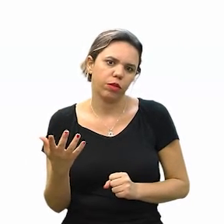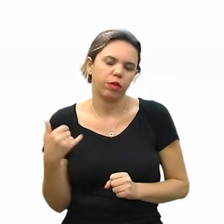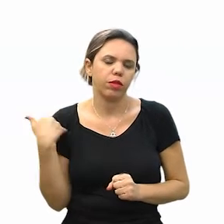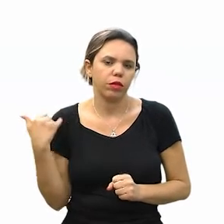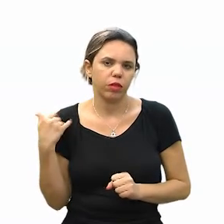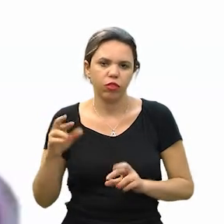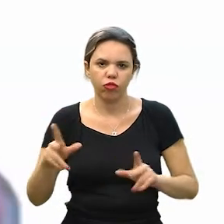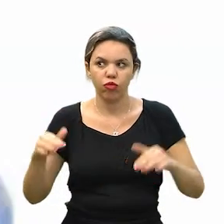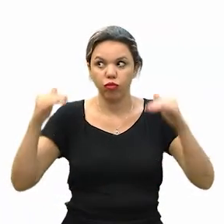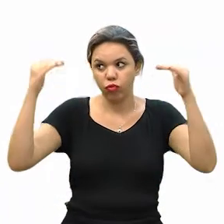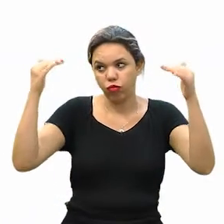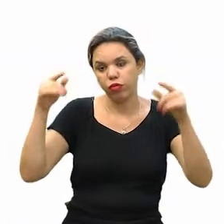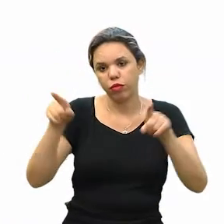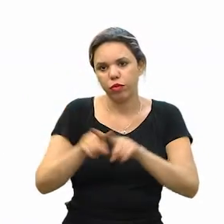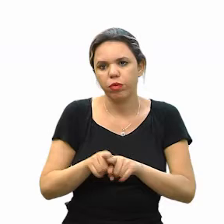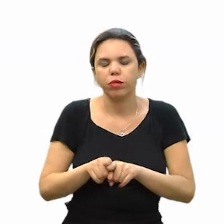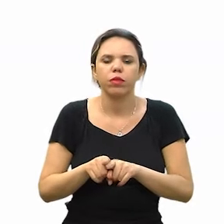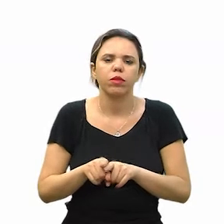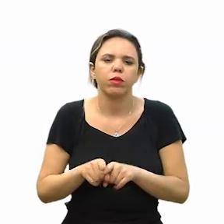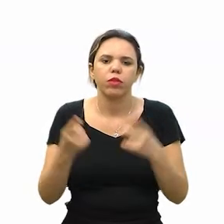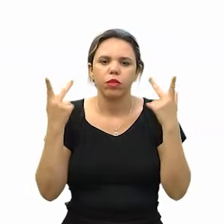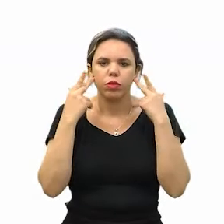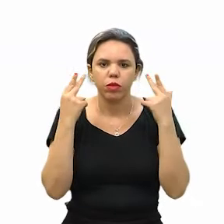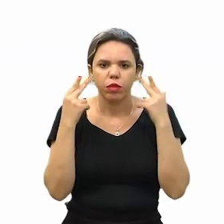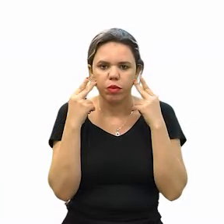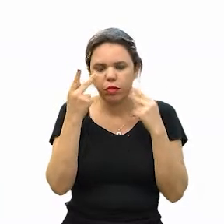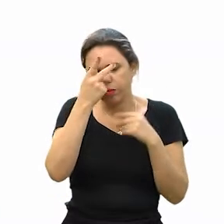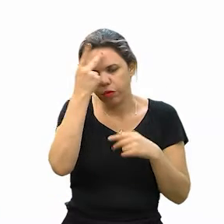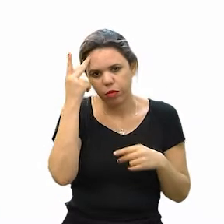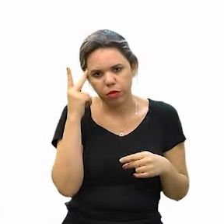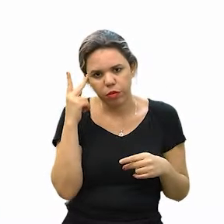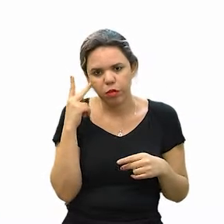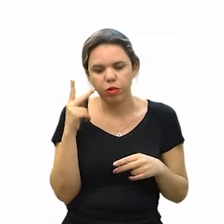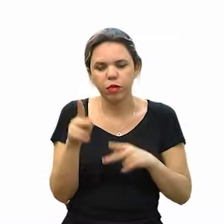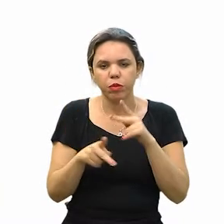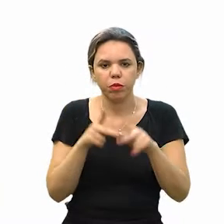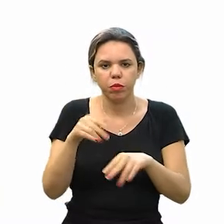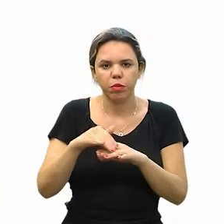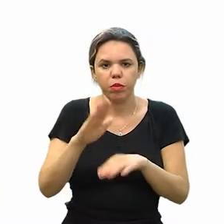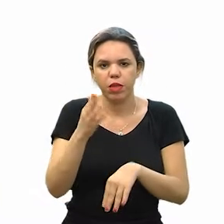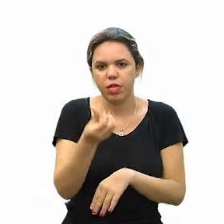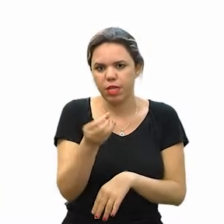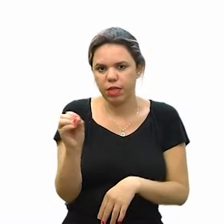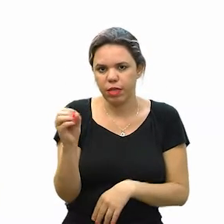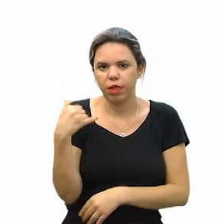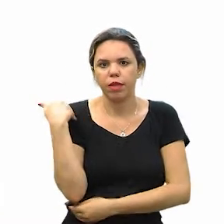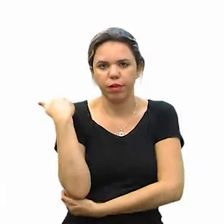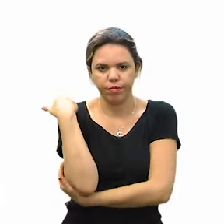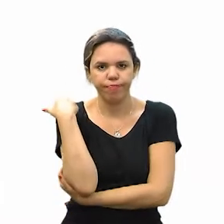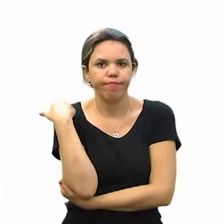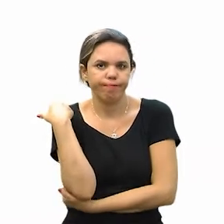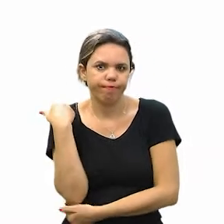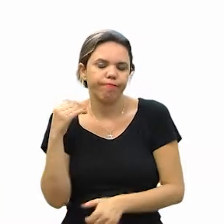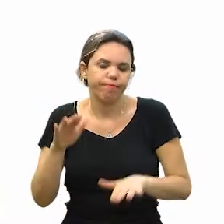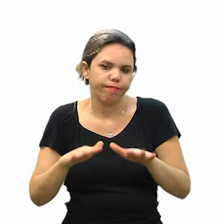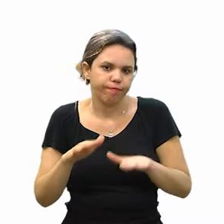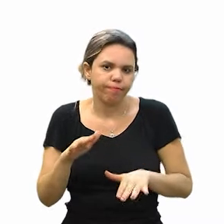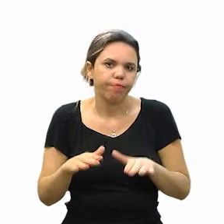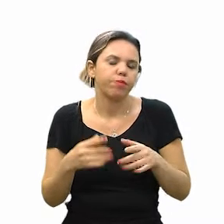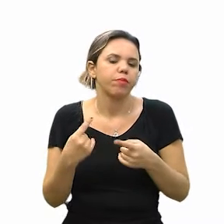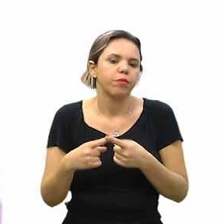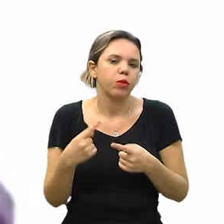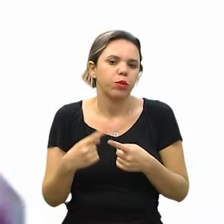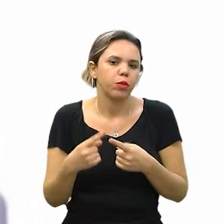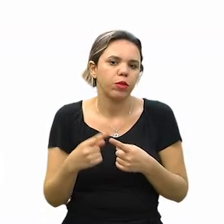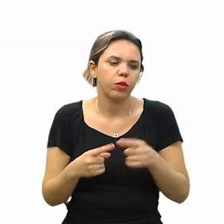dessa faixa etária, em adultos, por exemplo, mas o mais comum é ocorrer nas populações com mais de 60 anos.